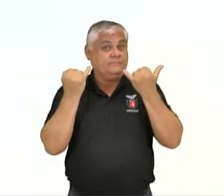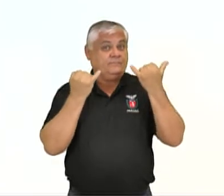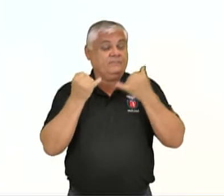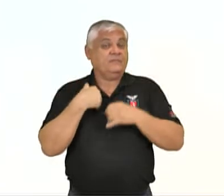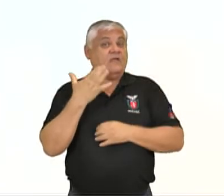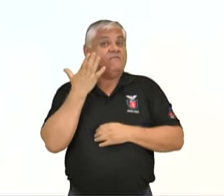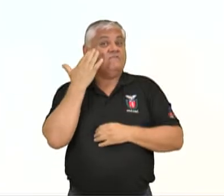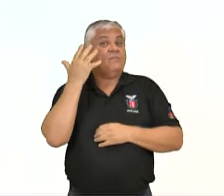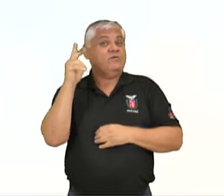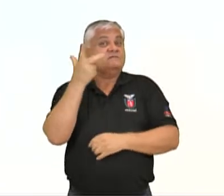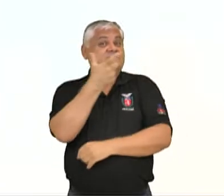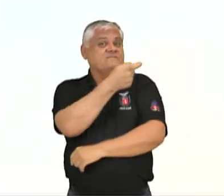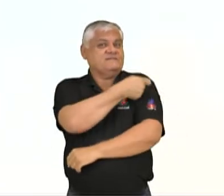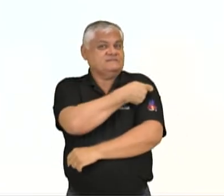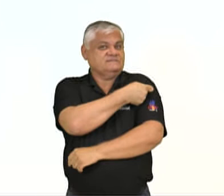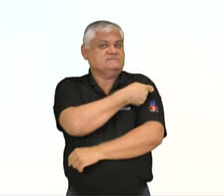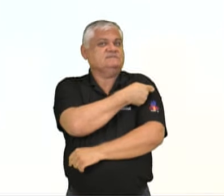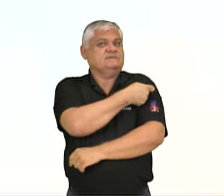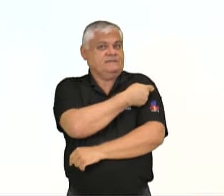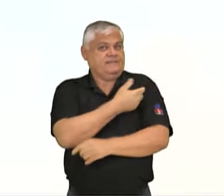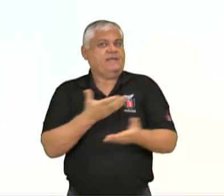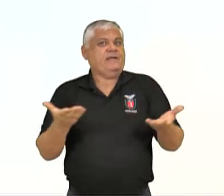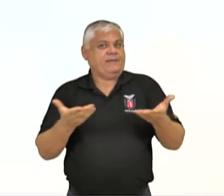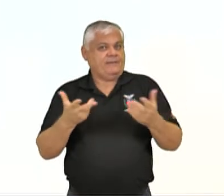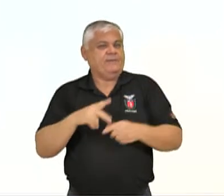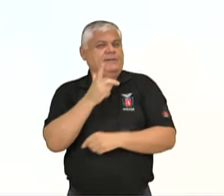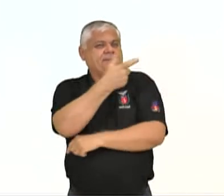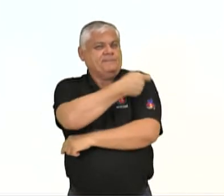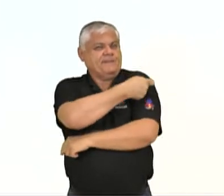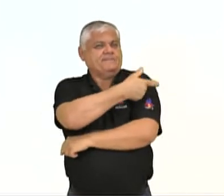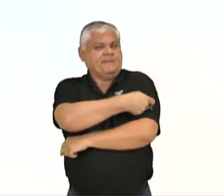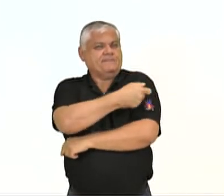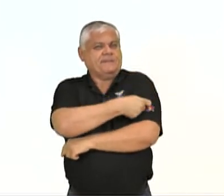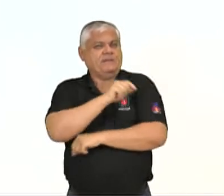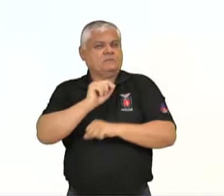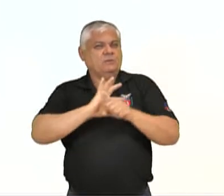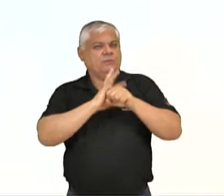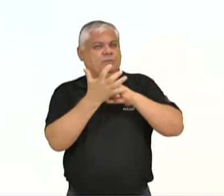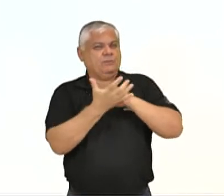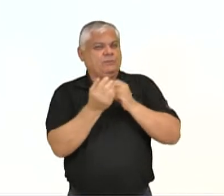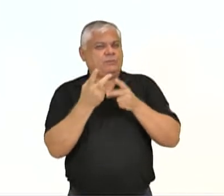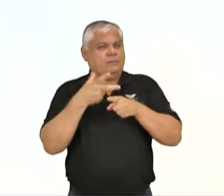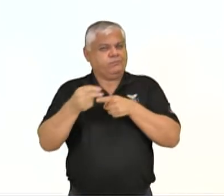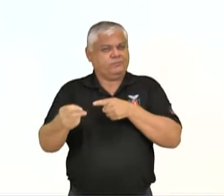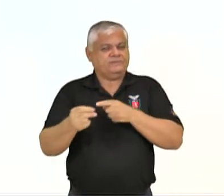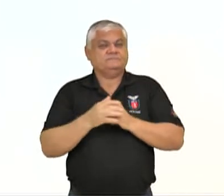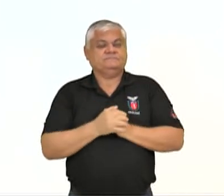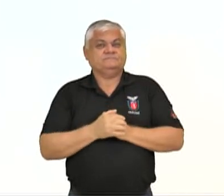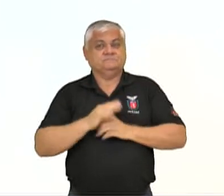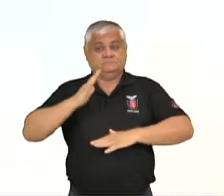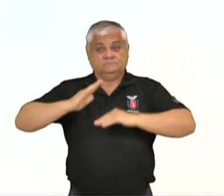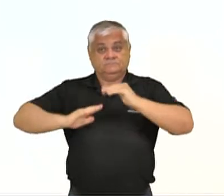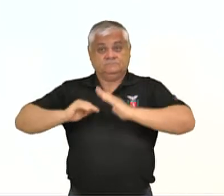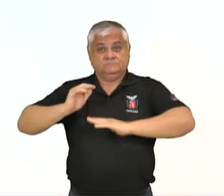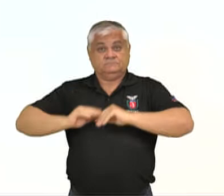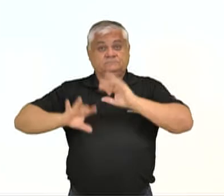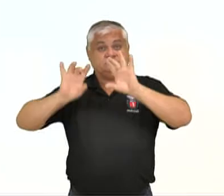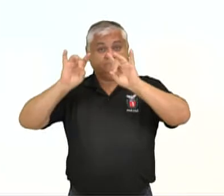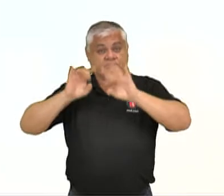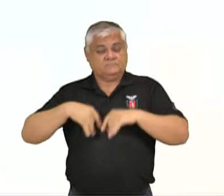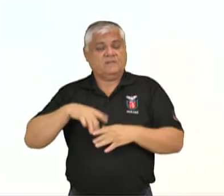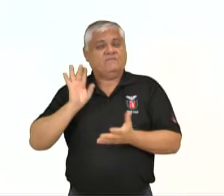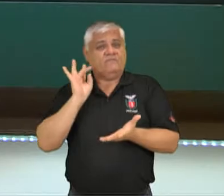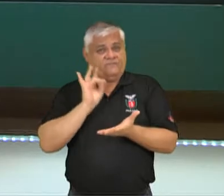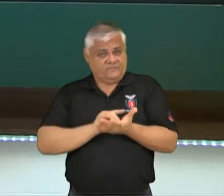famosas vacinas que estão tão sendo faladas aí em relação ao Covid. Especialistas respondem: é verdade